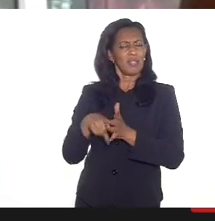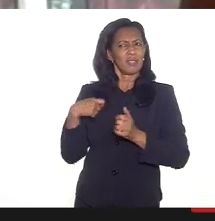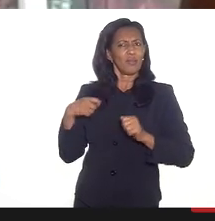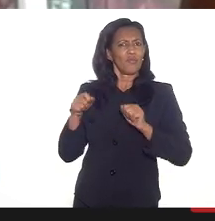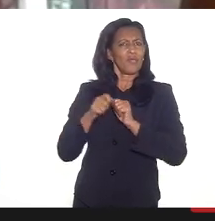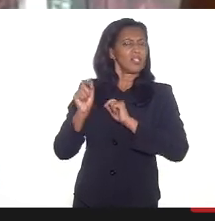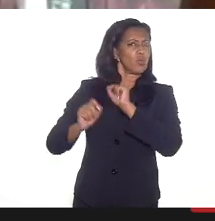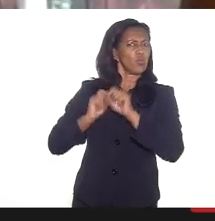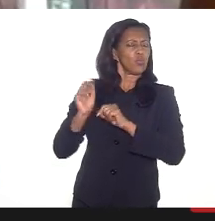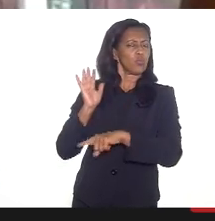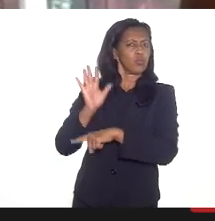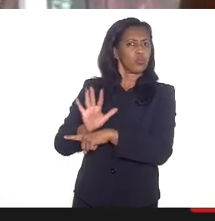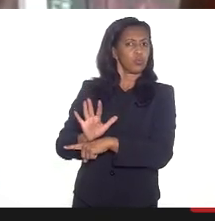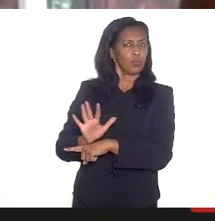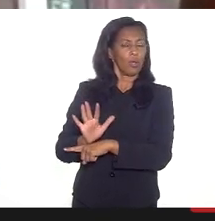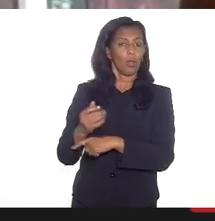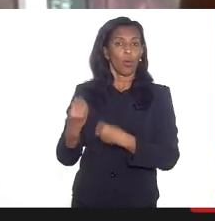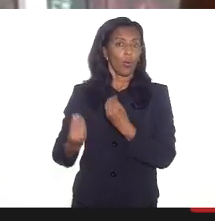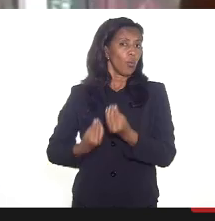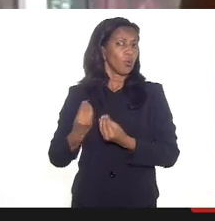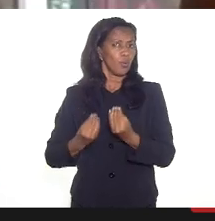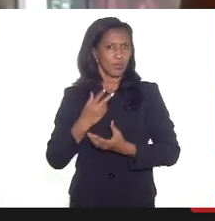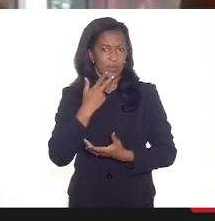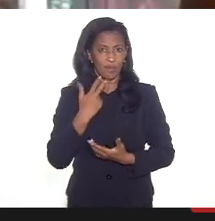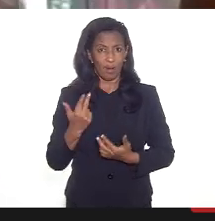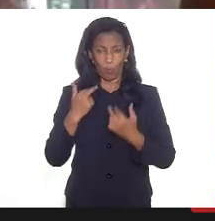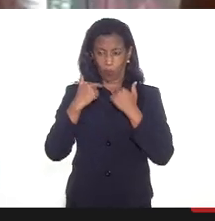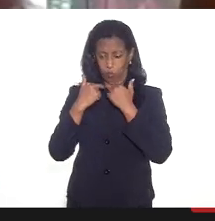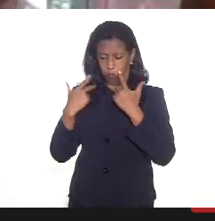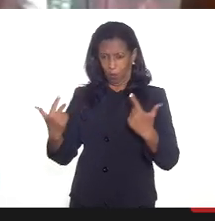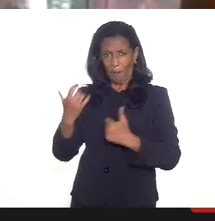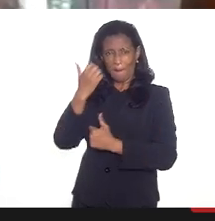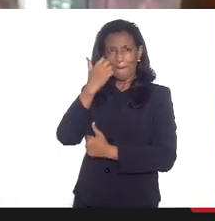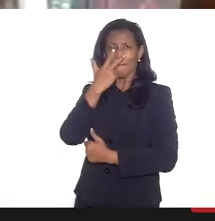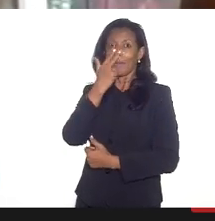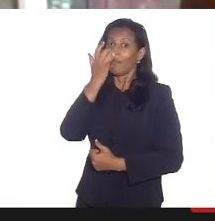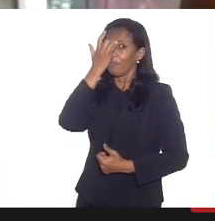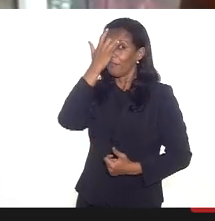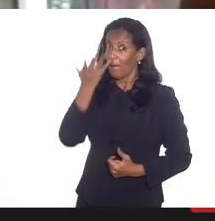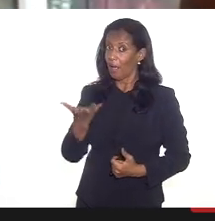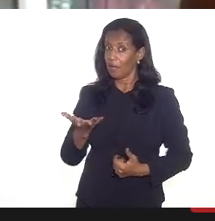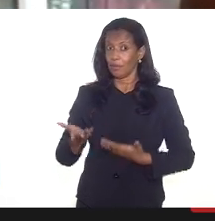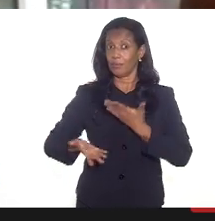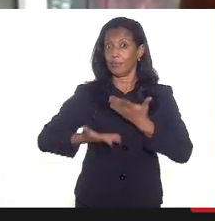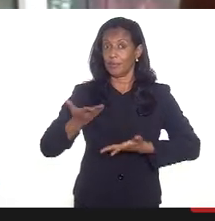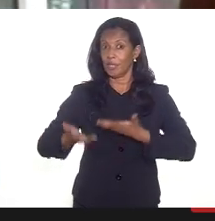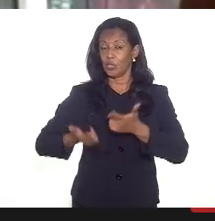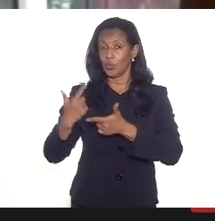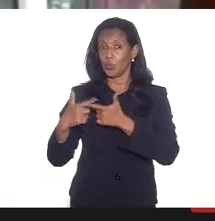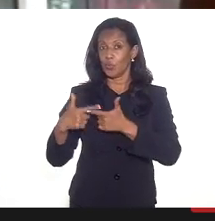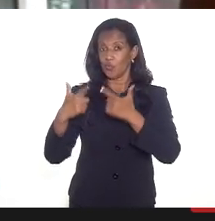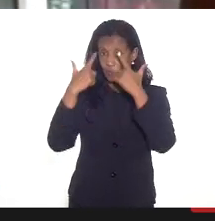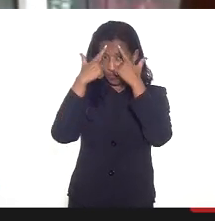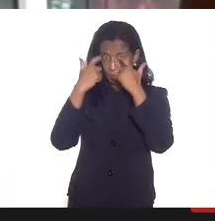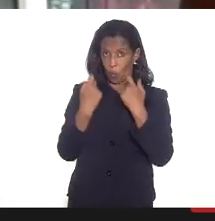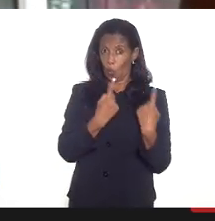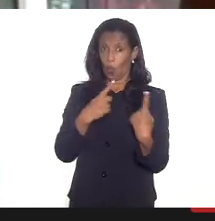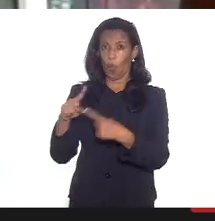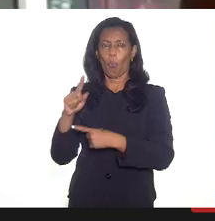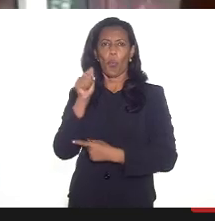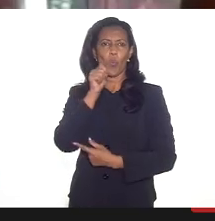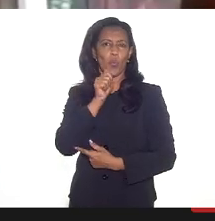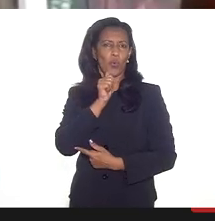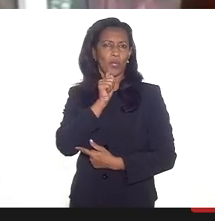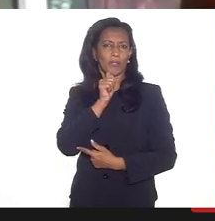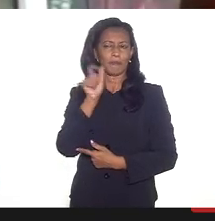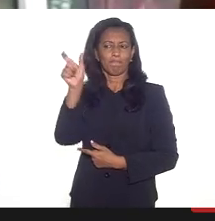muito se fala, e isso é uma linguagem muito fácil quando se trata de problema de violência contra a mulher, que